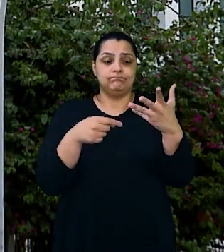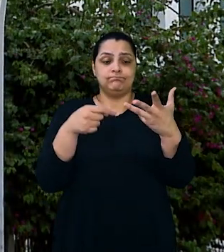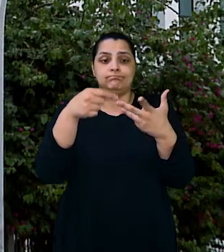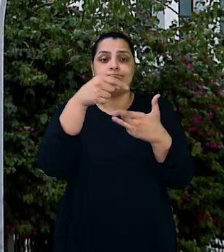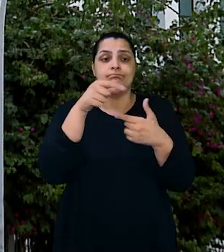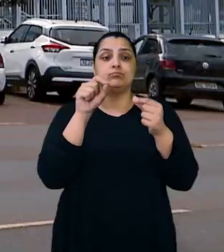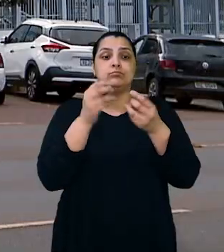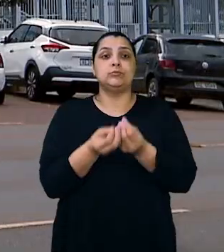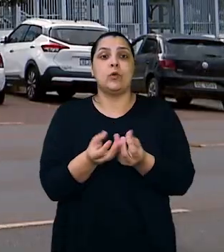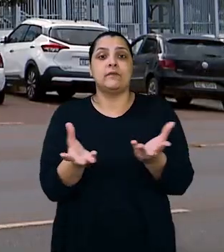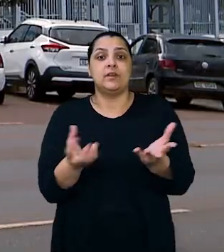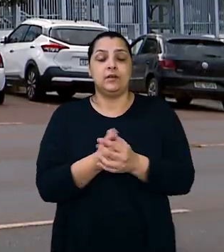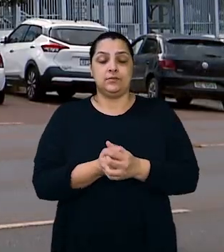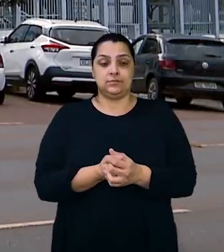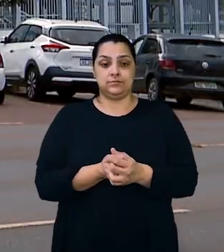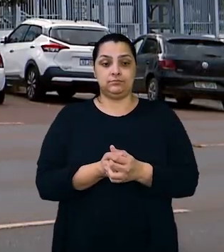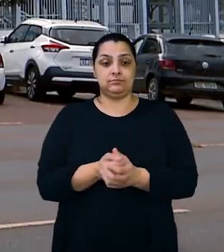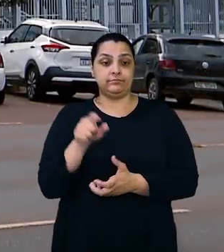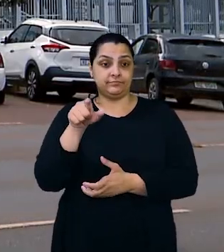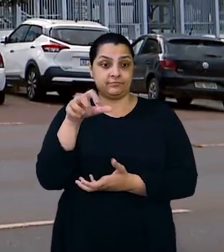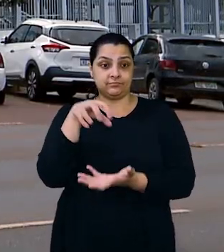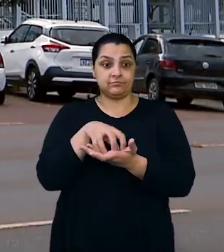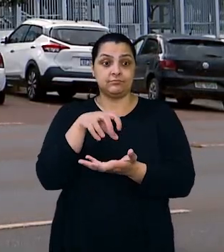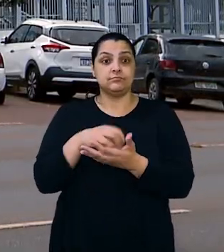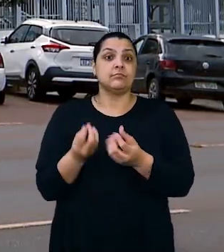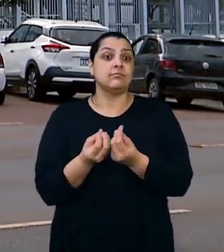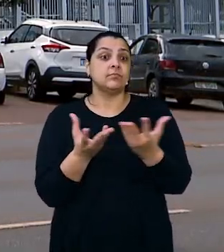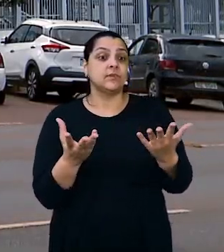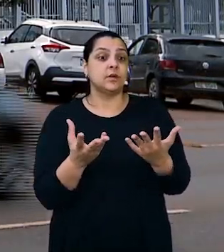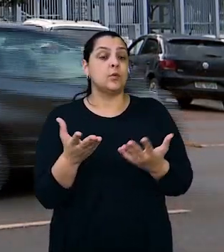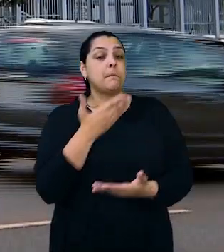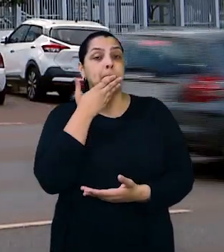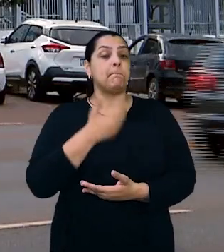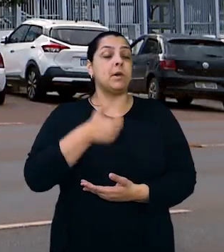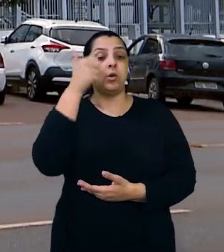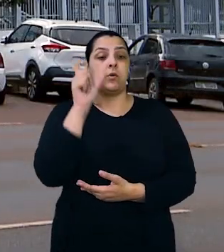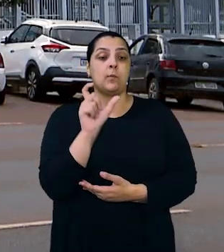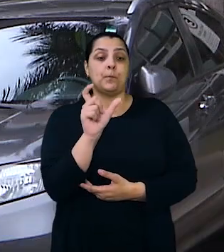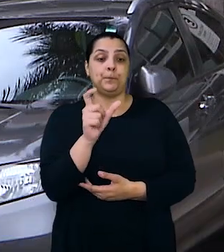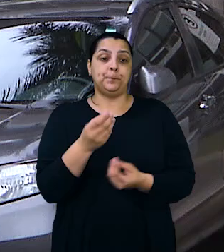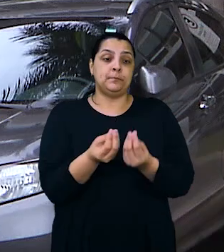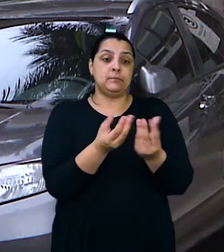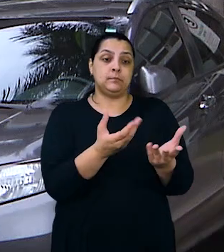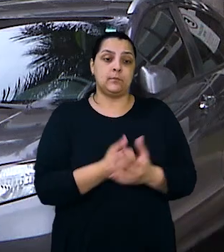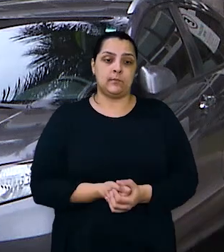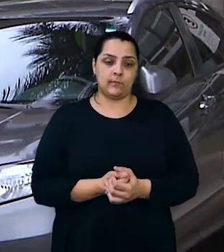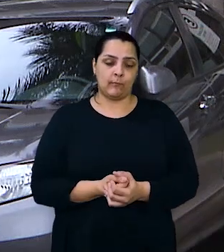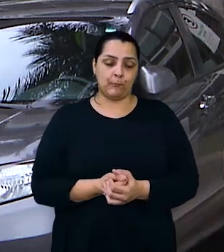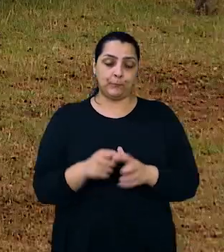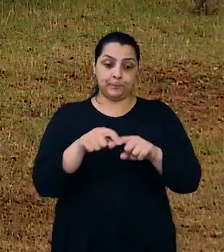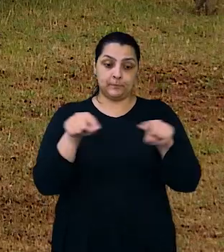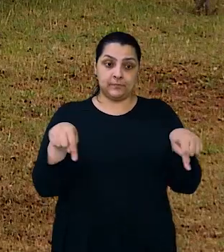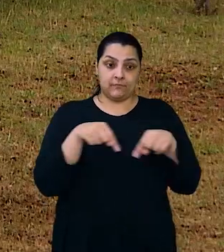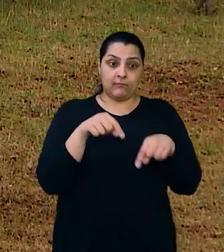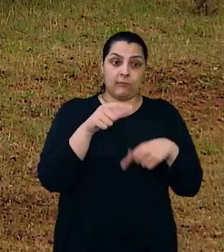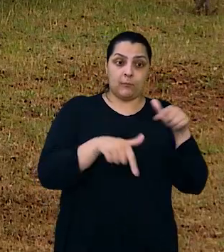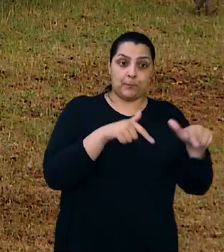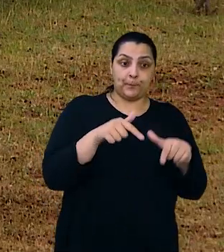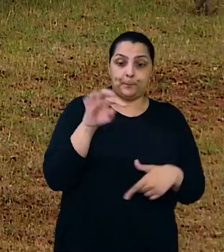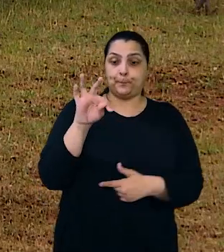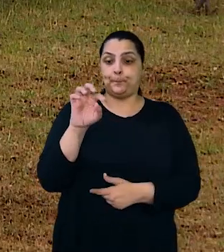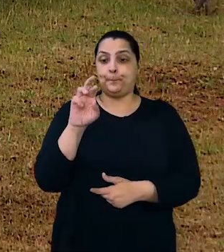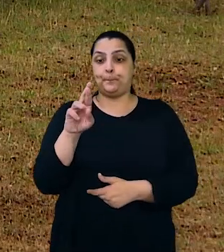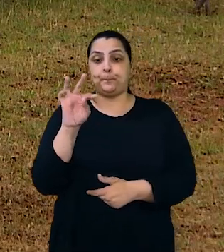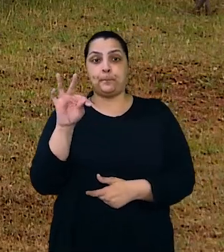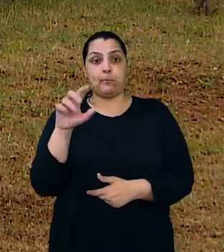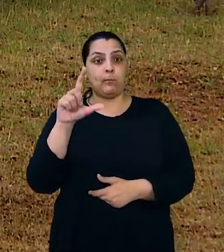opções oferecidas e que a instituição disponibilizou o melhor plano disponível. Tanto a Vara do Trabalho quanto o TRT da